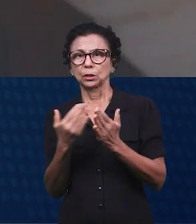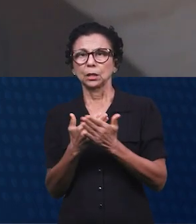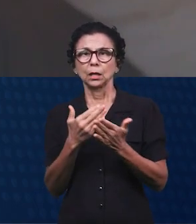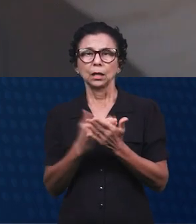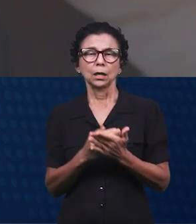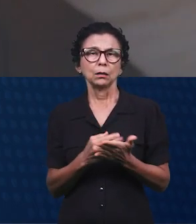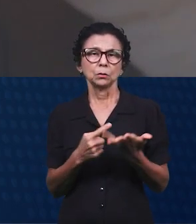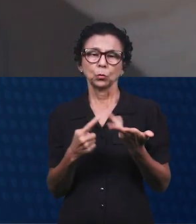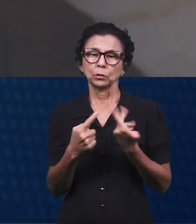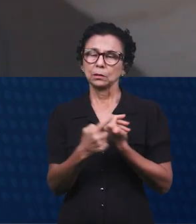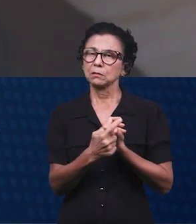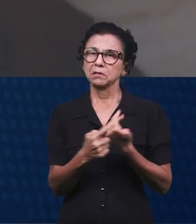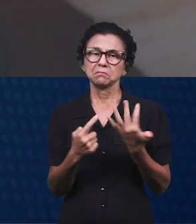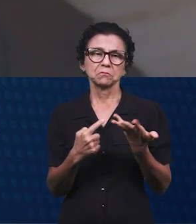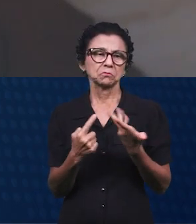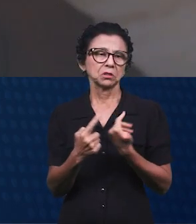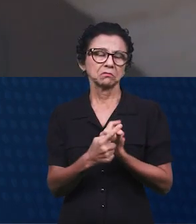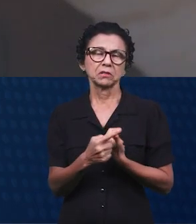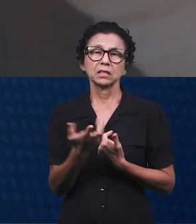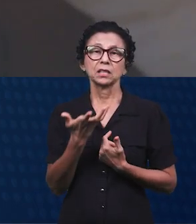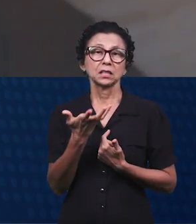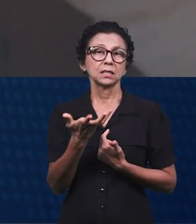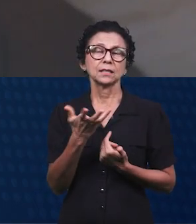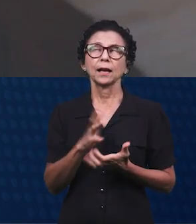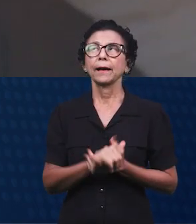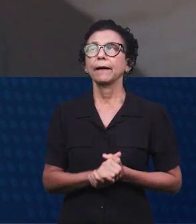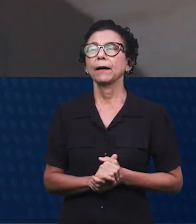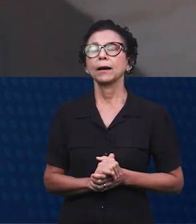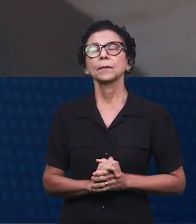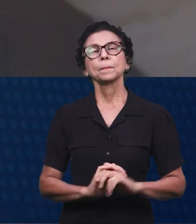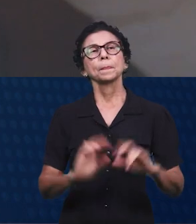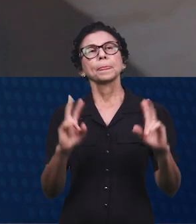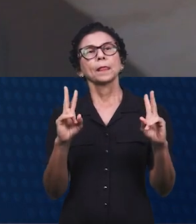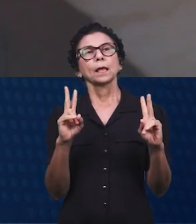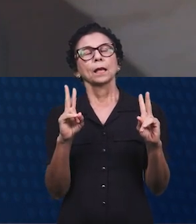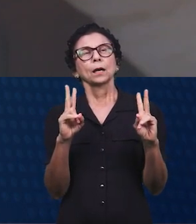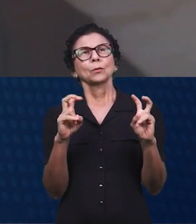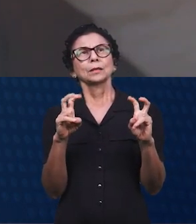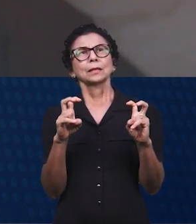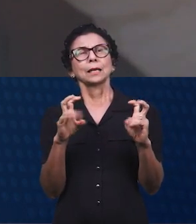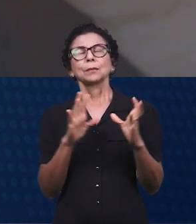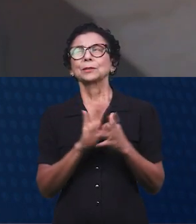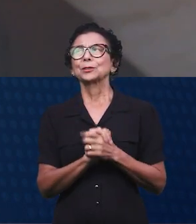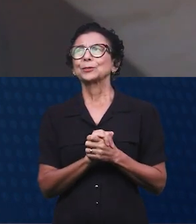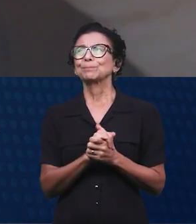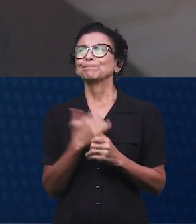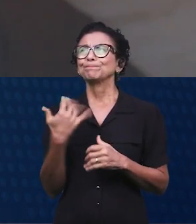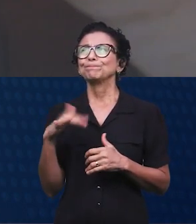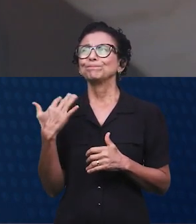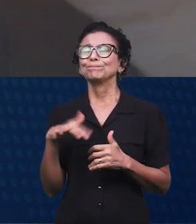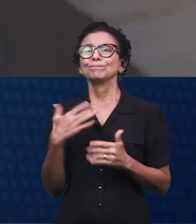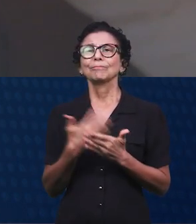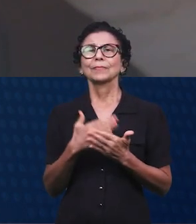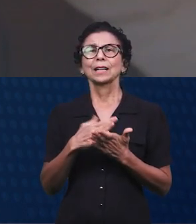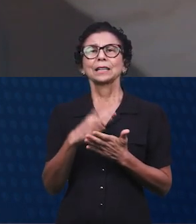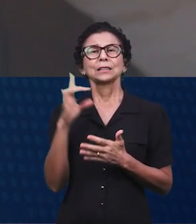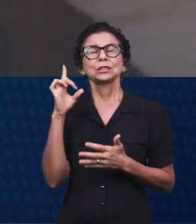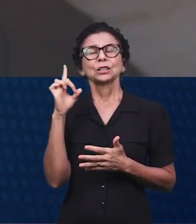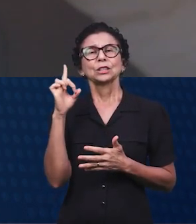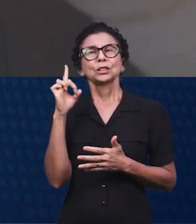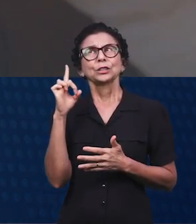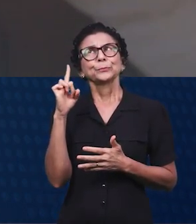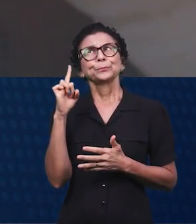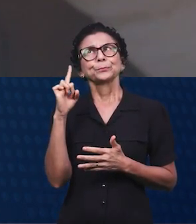você quiser. Tem um tema ali de uma aula de direito constitucional que eu tive dificuldade. Então, você pode assistir novamente.